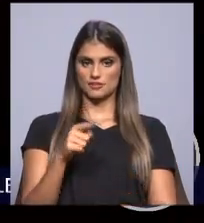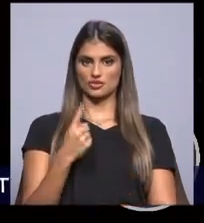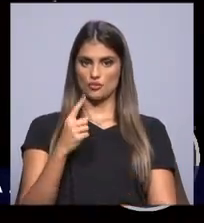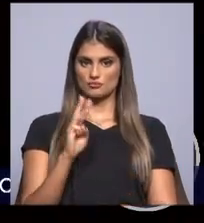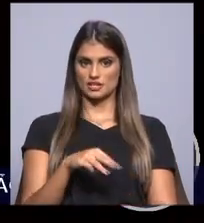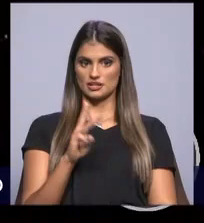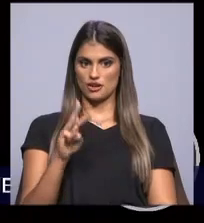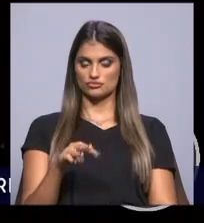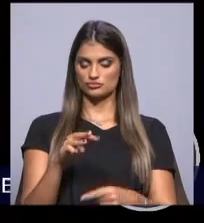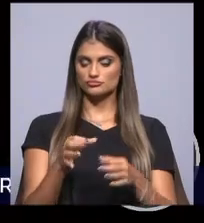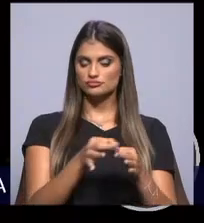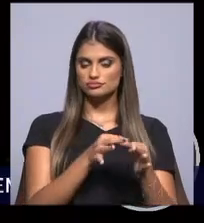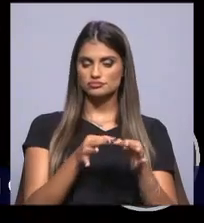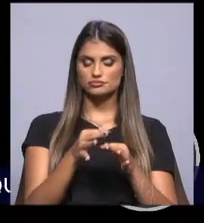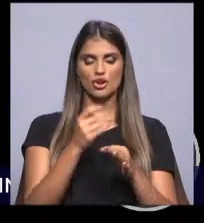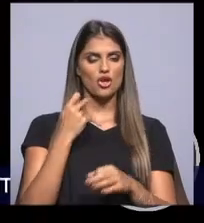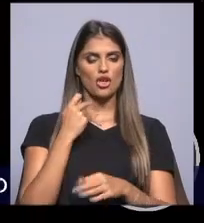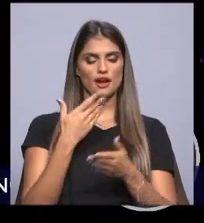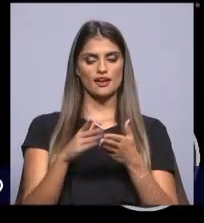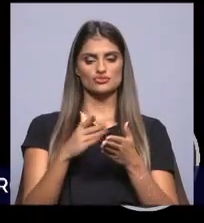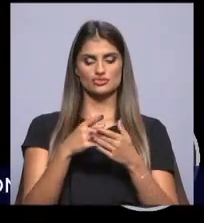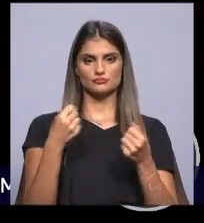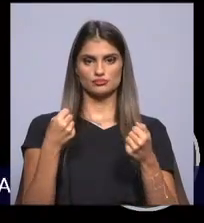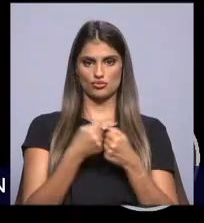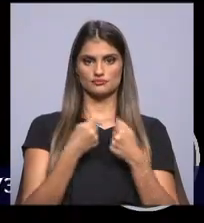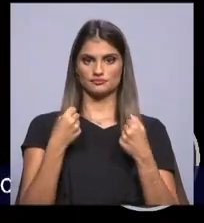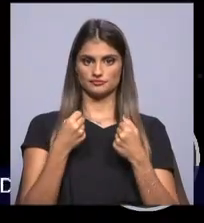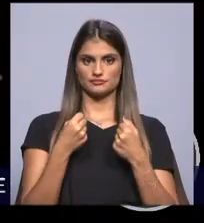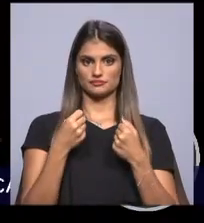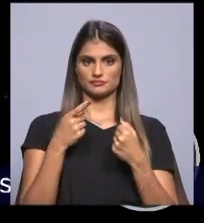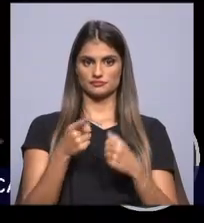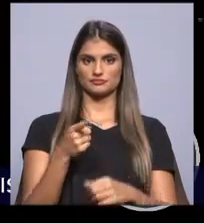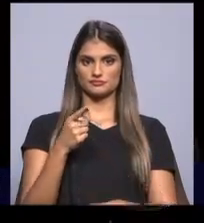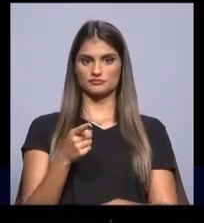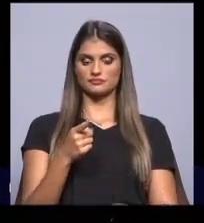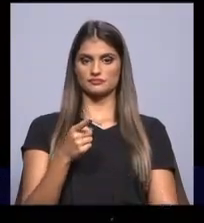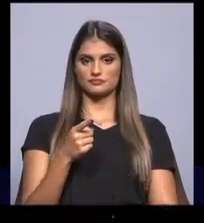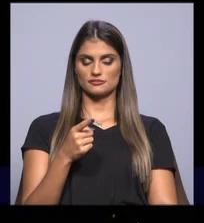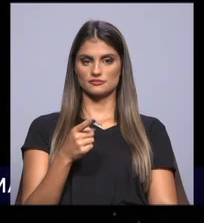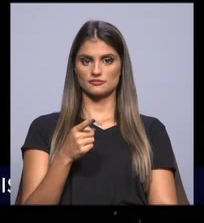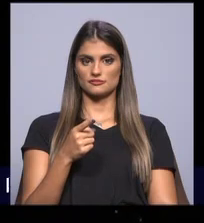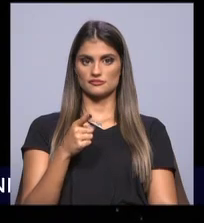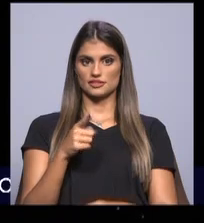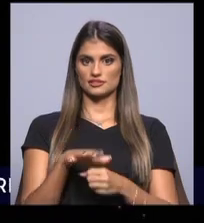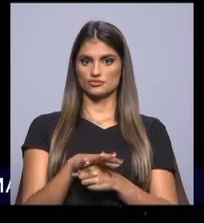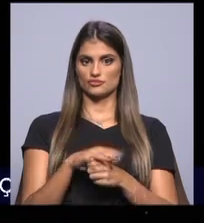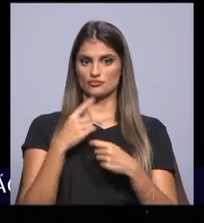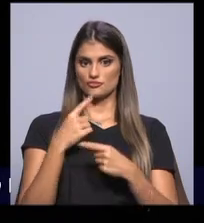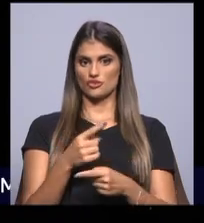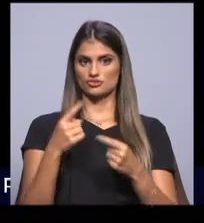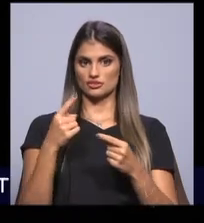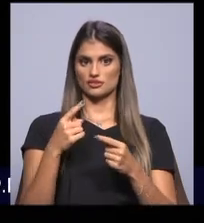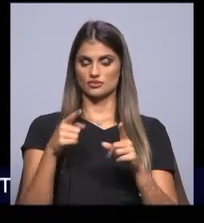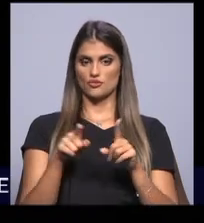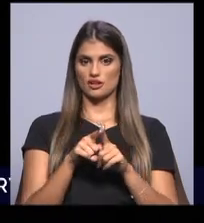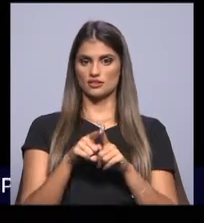de partículas, ou seja, de restos dessa colisão. Esta super simulação leva-nos até a uma